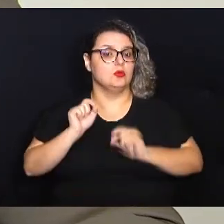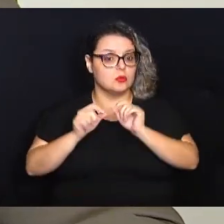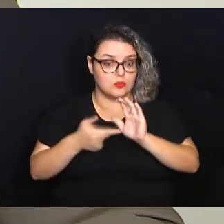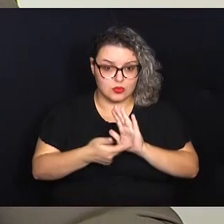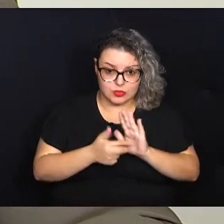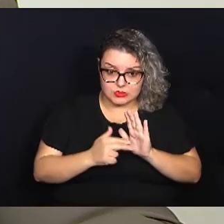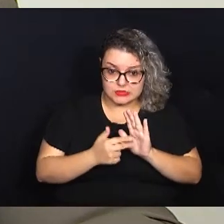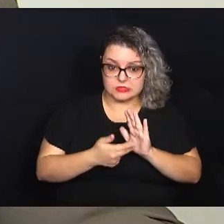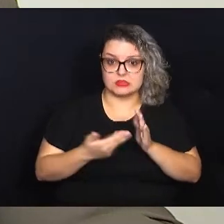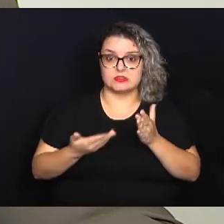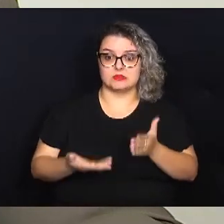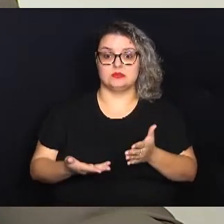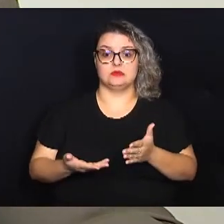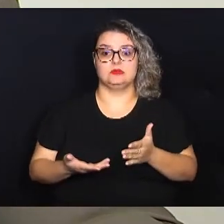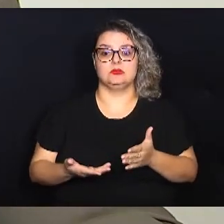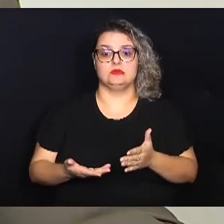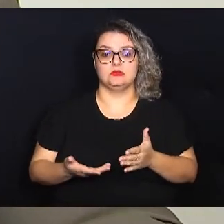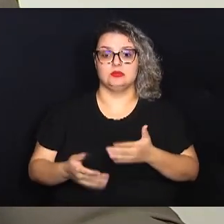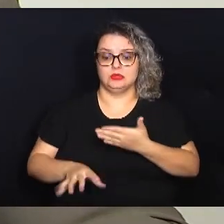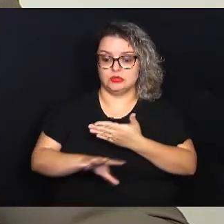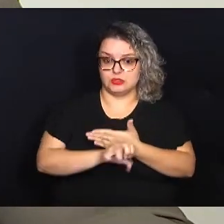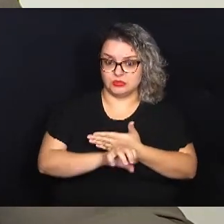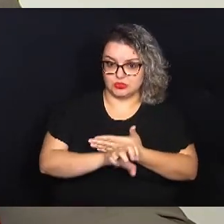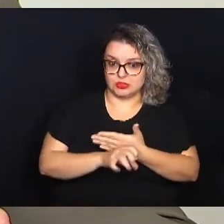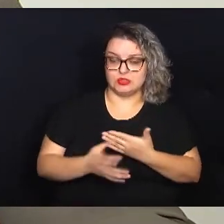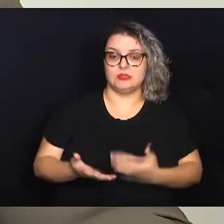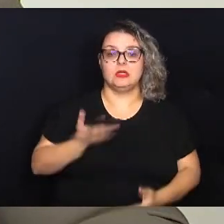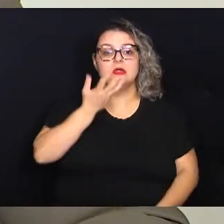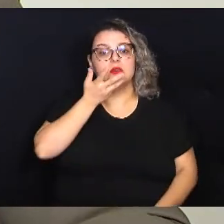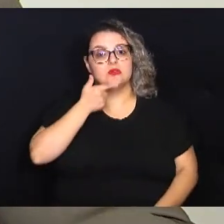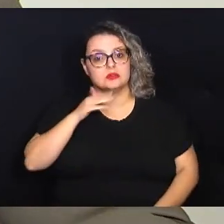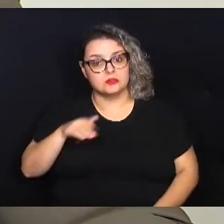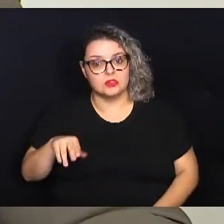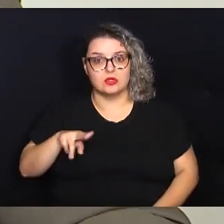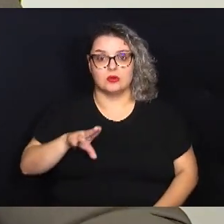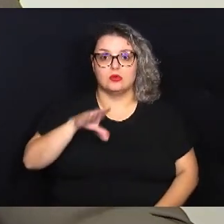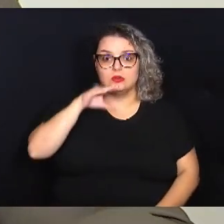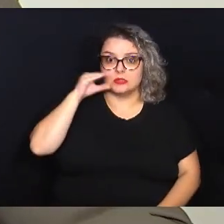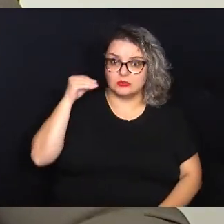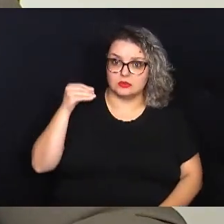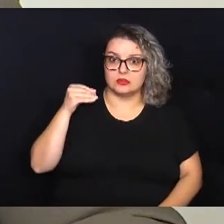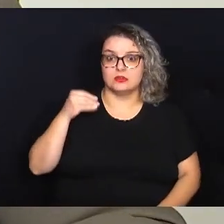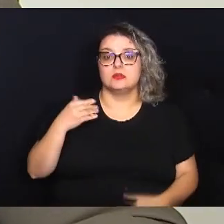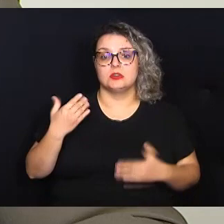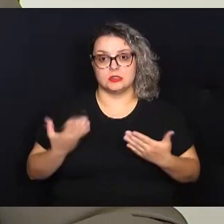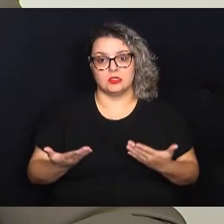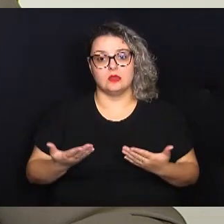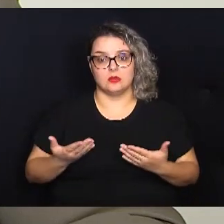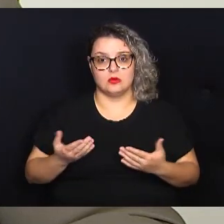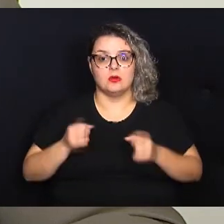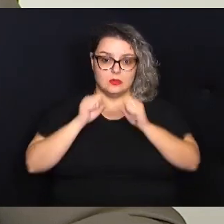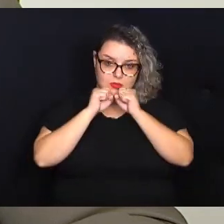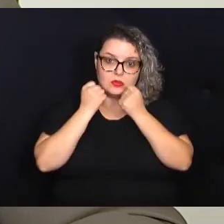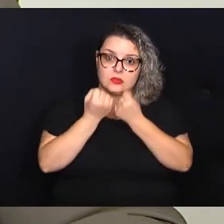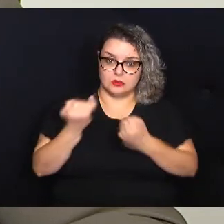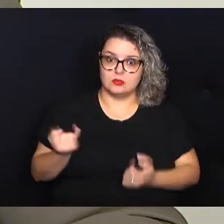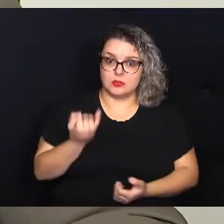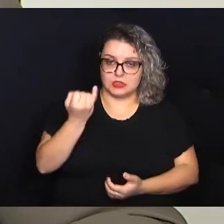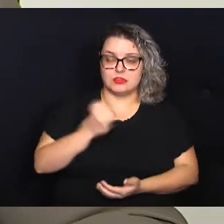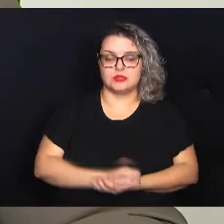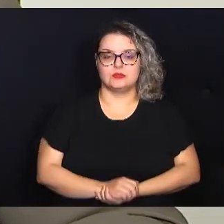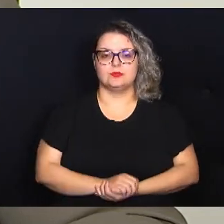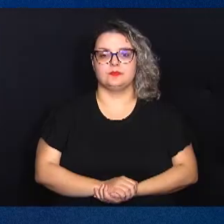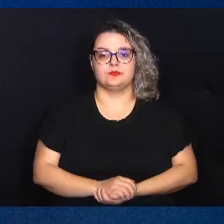o que significa uma situação de orfandade na infância ou na adolescência. Então, vai ser um seminário